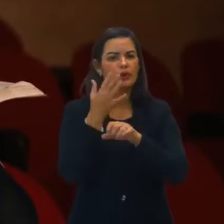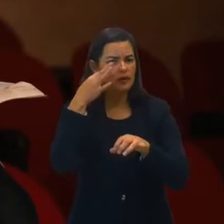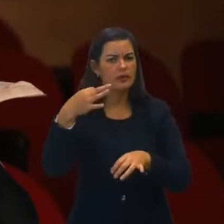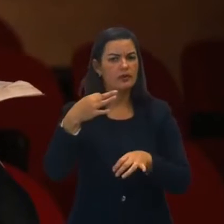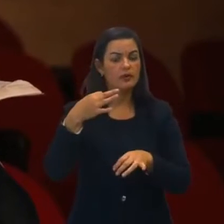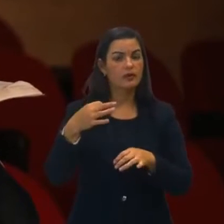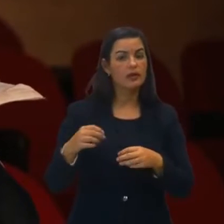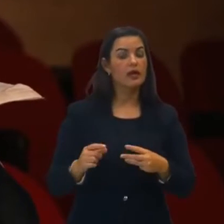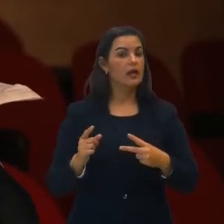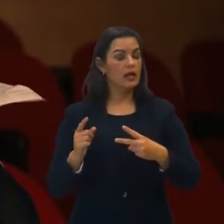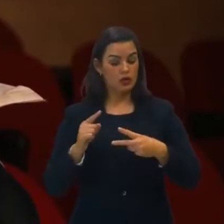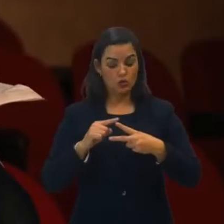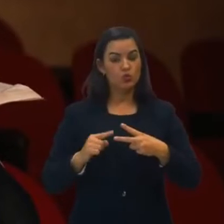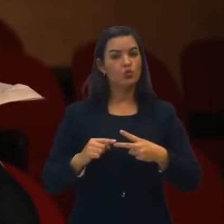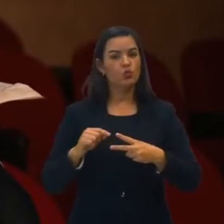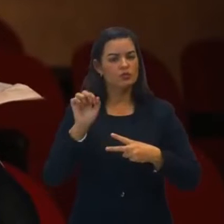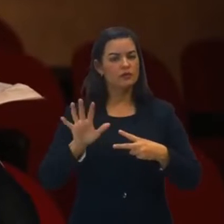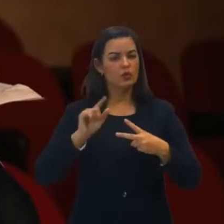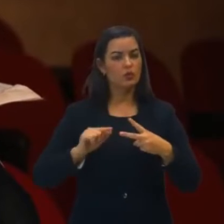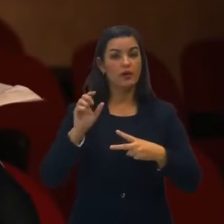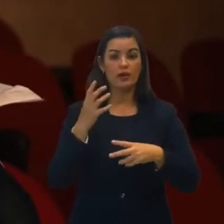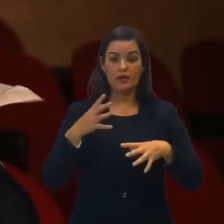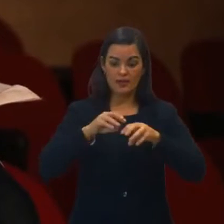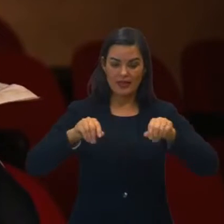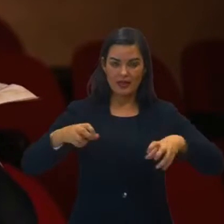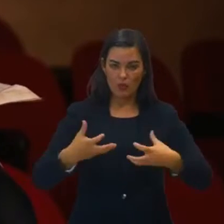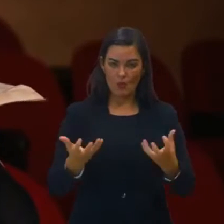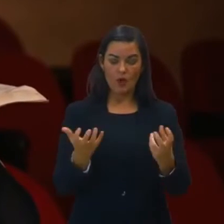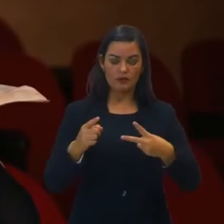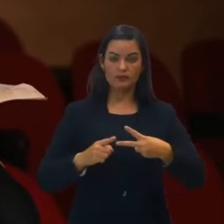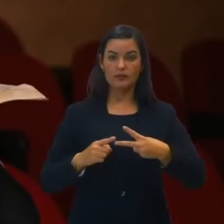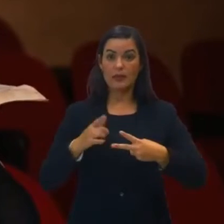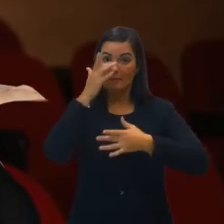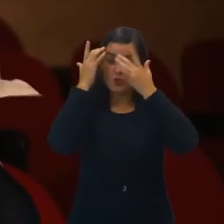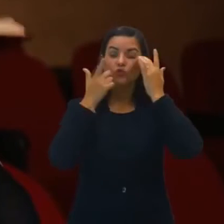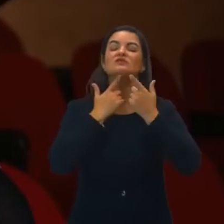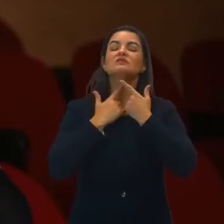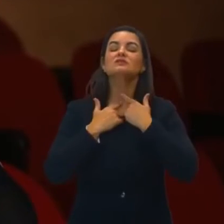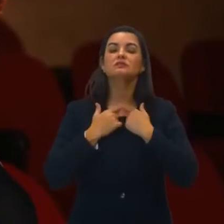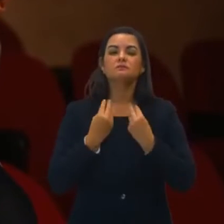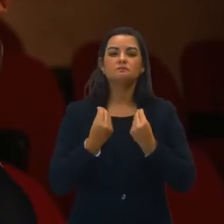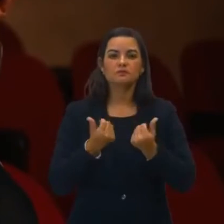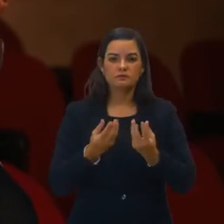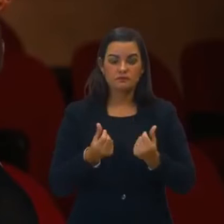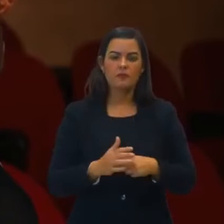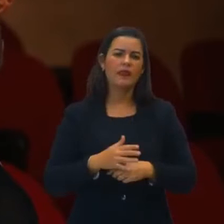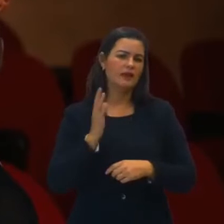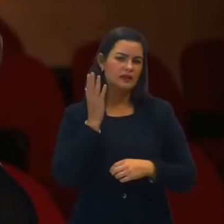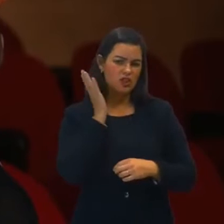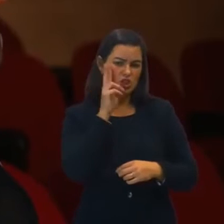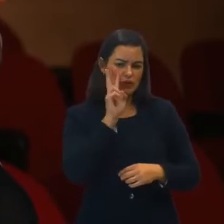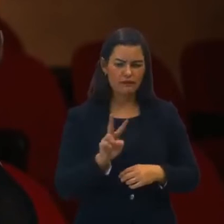delas é terra seca. A segunda delas é sedento. Eu não sei se você já olhou uma